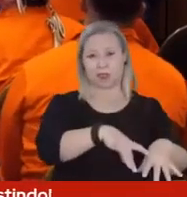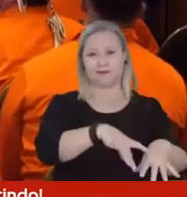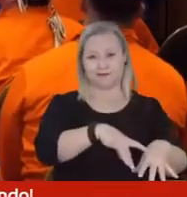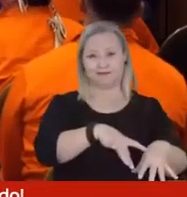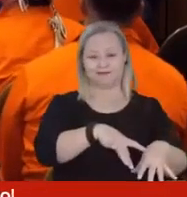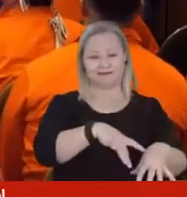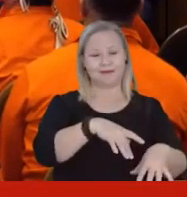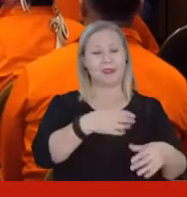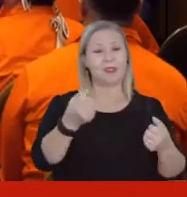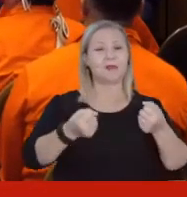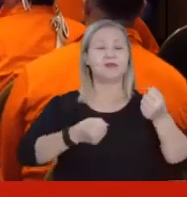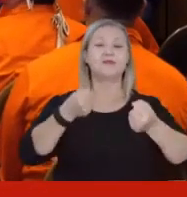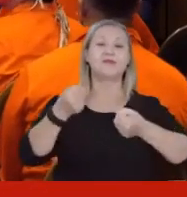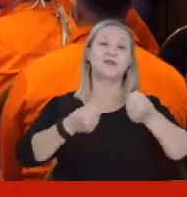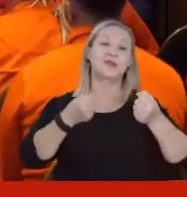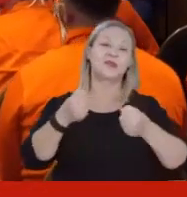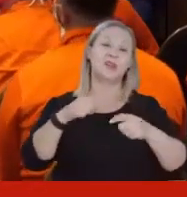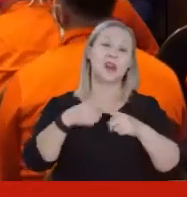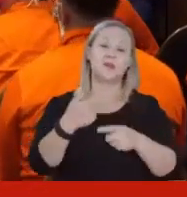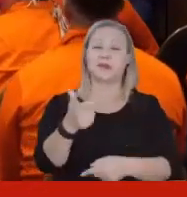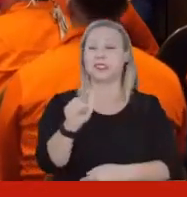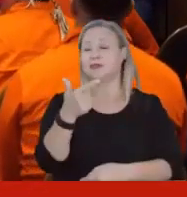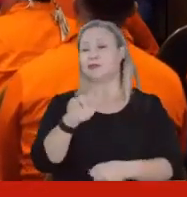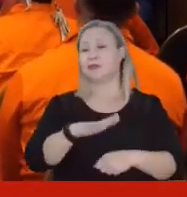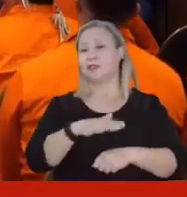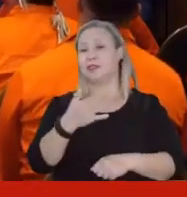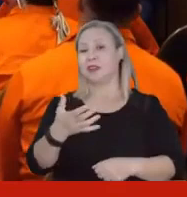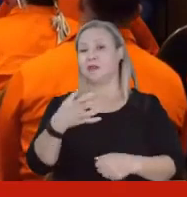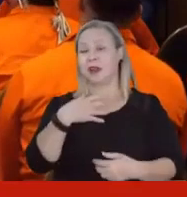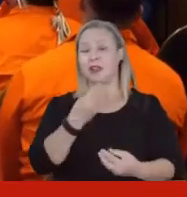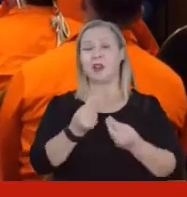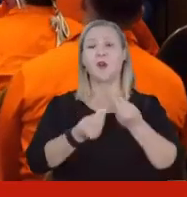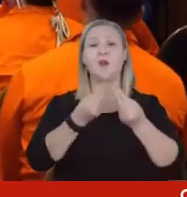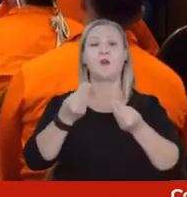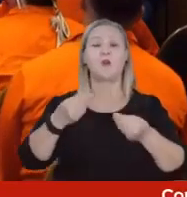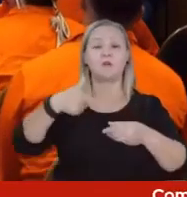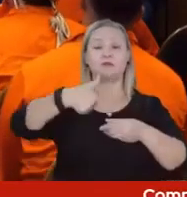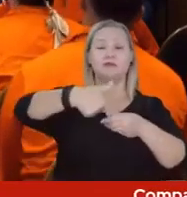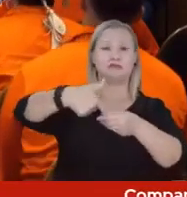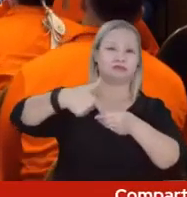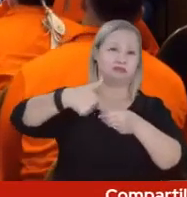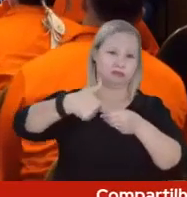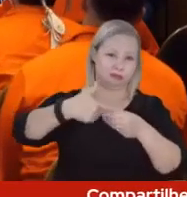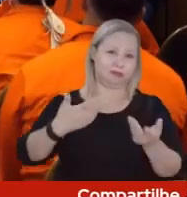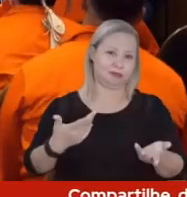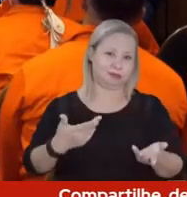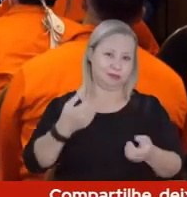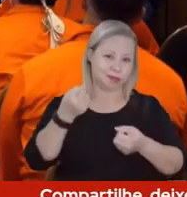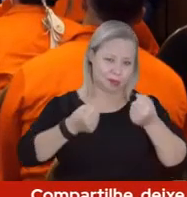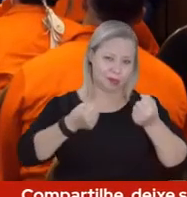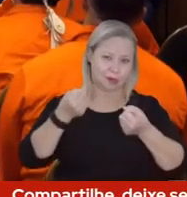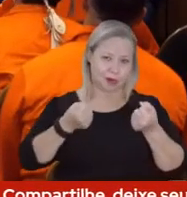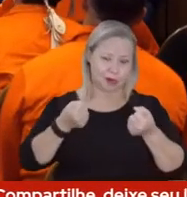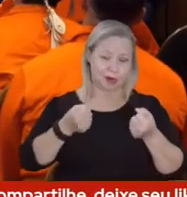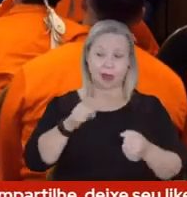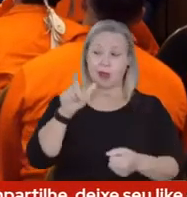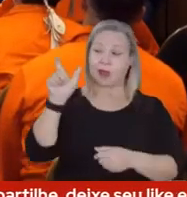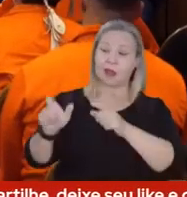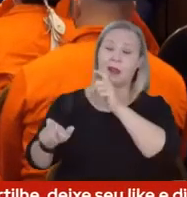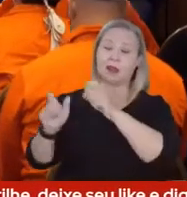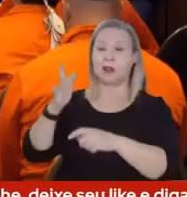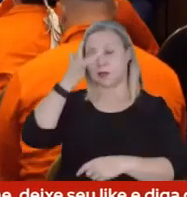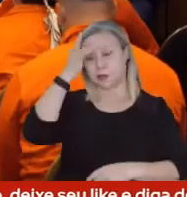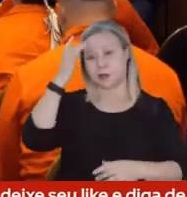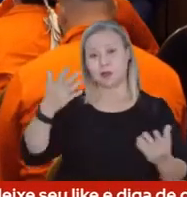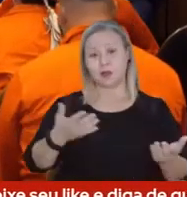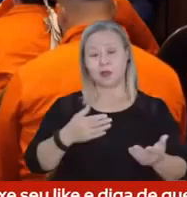porque não tem mais condição de abastecer o seu carro. Para aquelas pessoas que hoje compram um alimento,